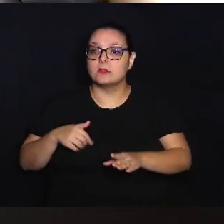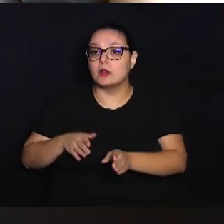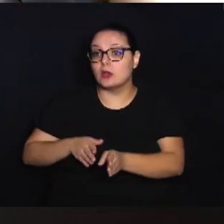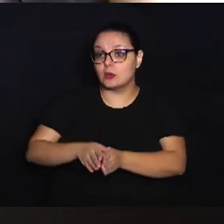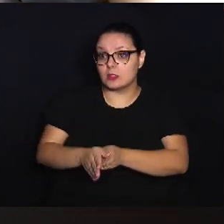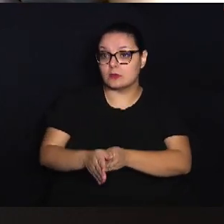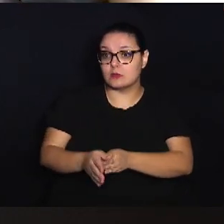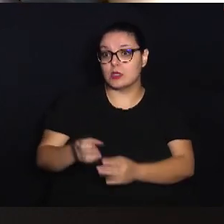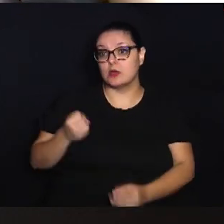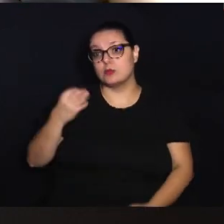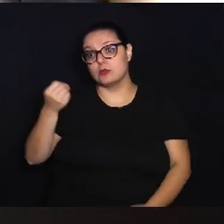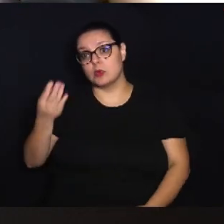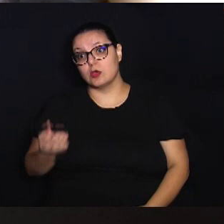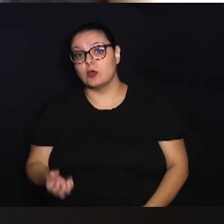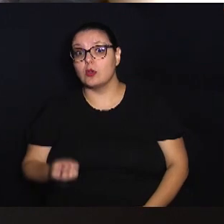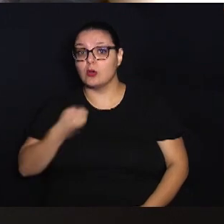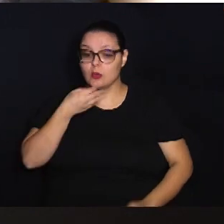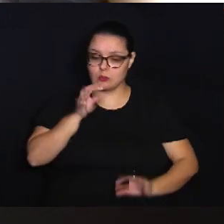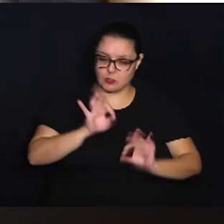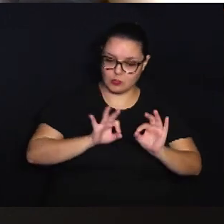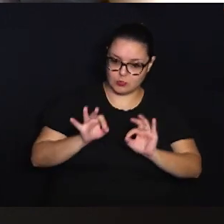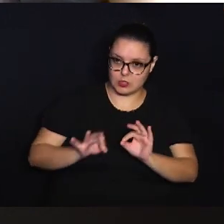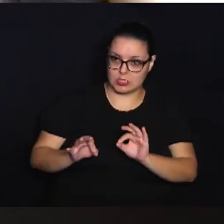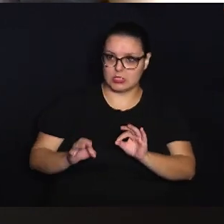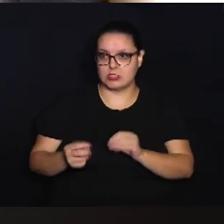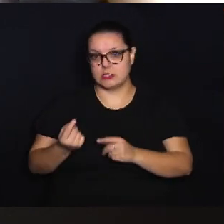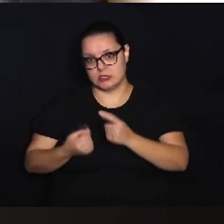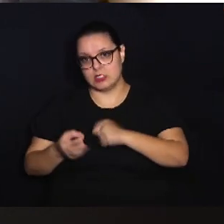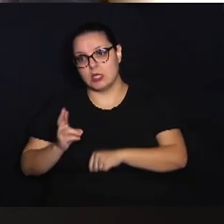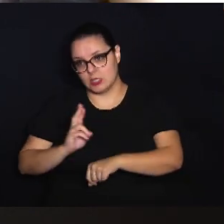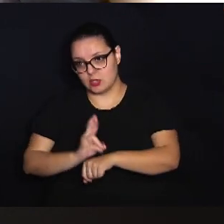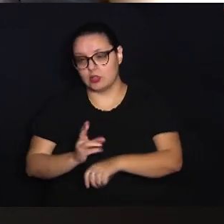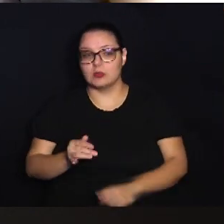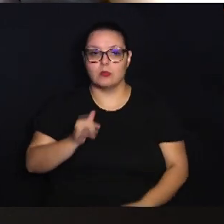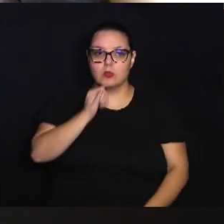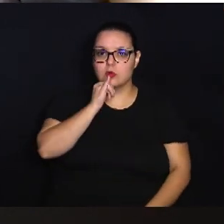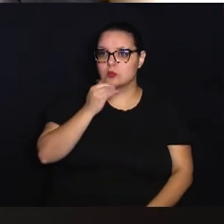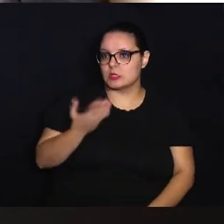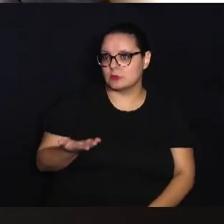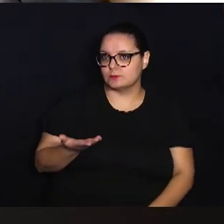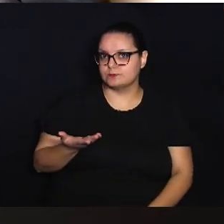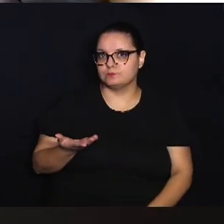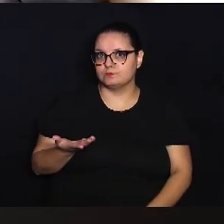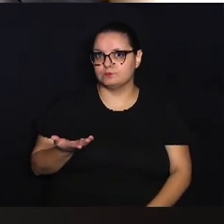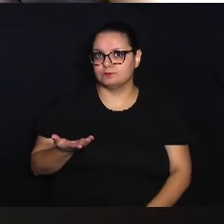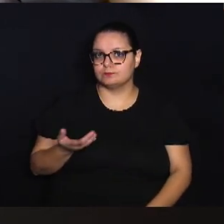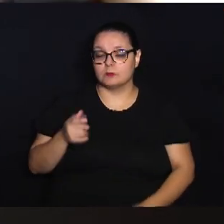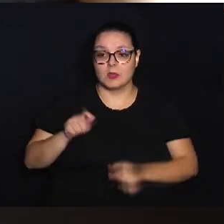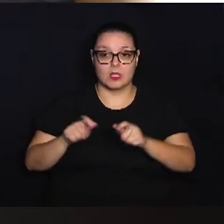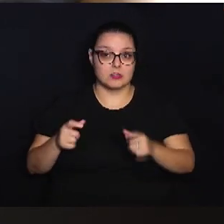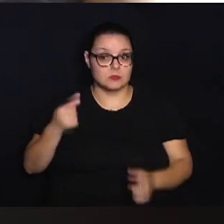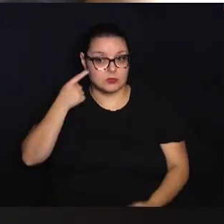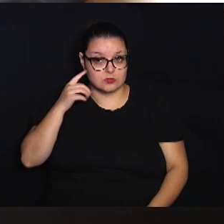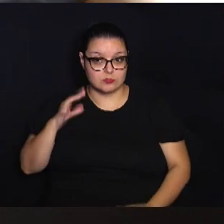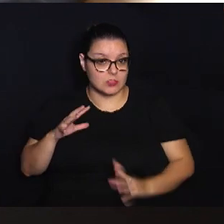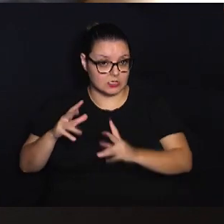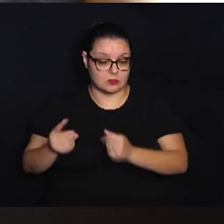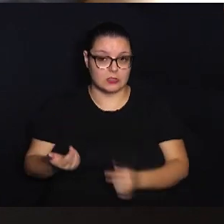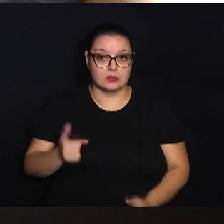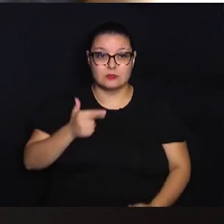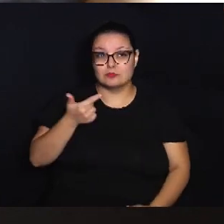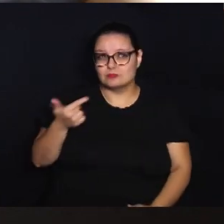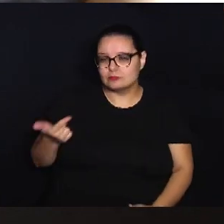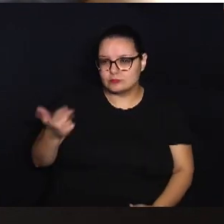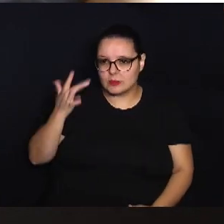eu recomendaria que essa viagem fosse precedida de um bom planejamento de recursos, né? Então, por exemplo, as pessoas de modo geral não se